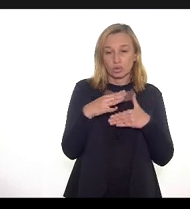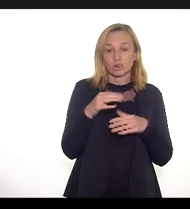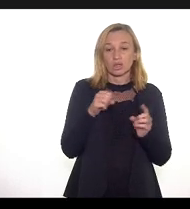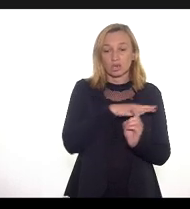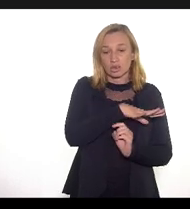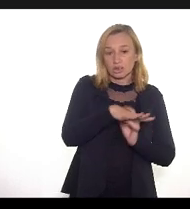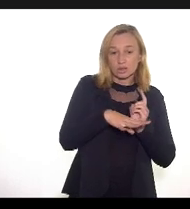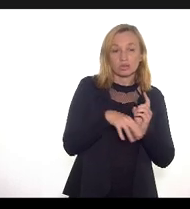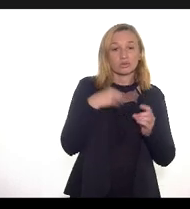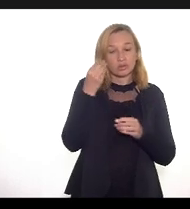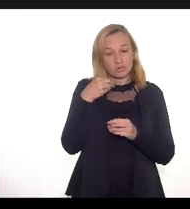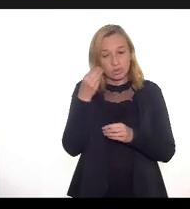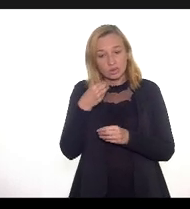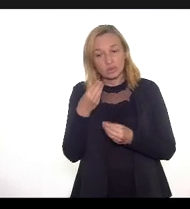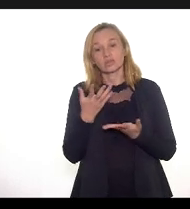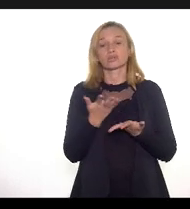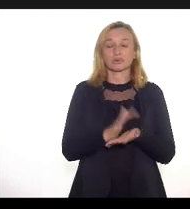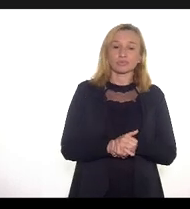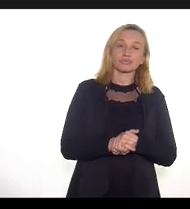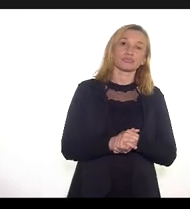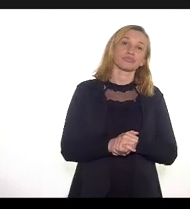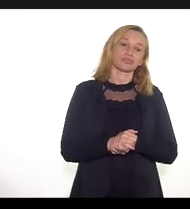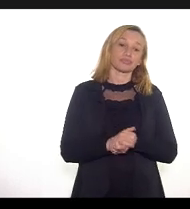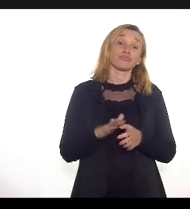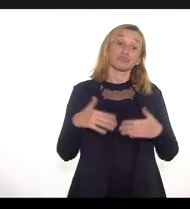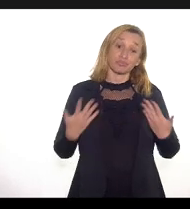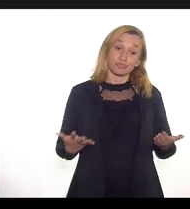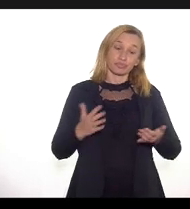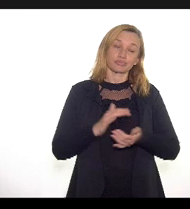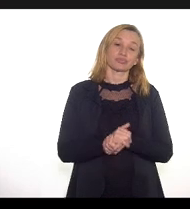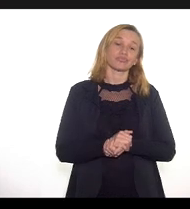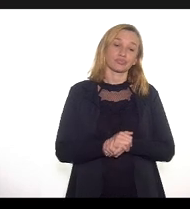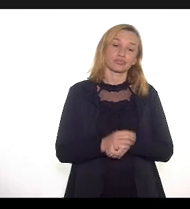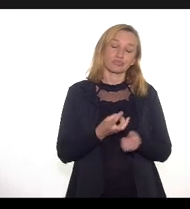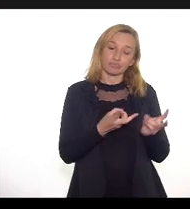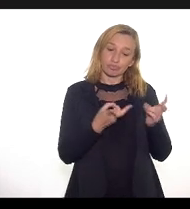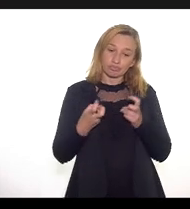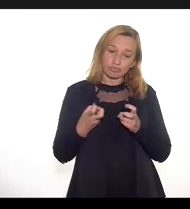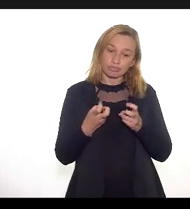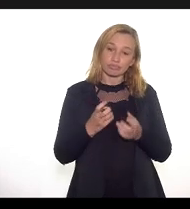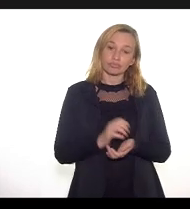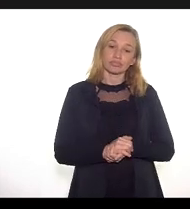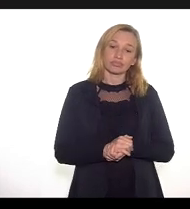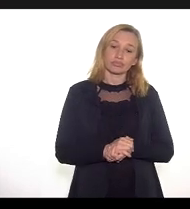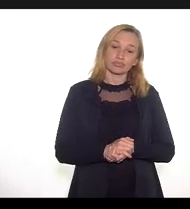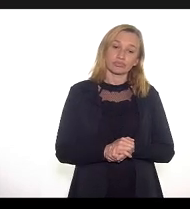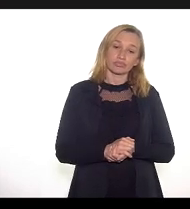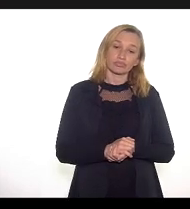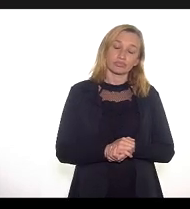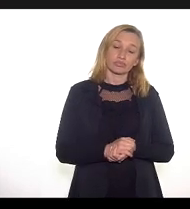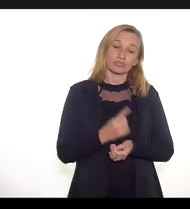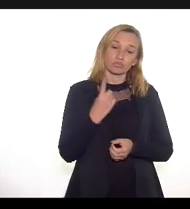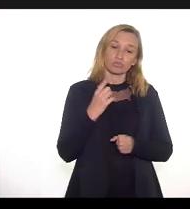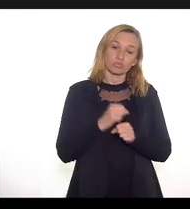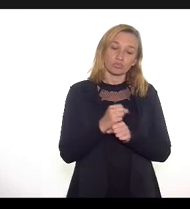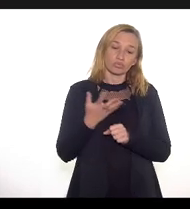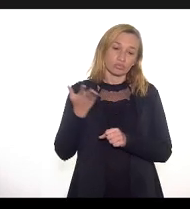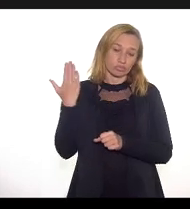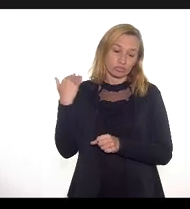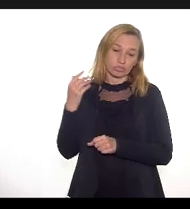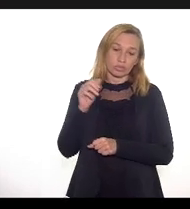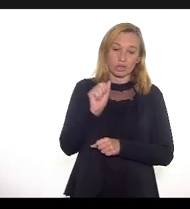vem experimentando essas mudanças. Então, a gente percebe que há mais ou menos um ano atrás, a